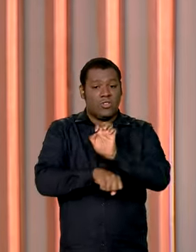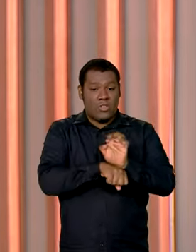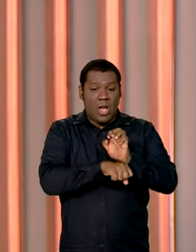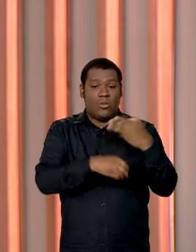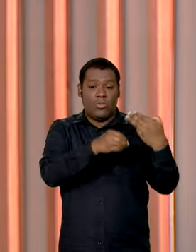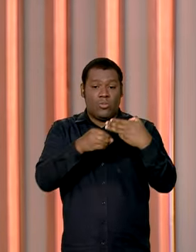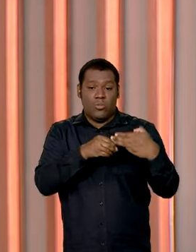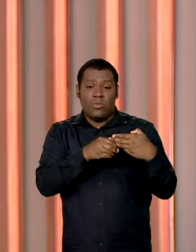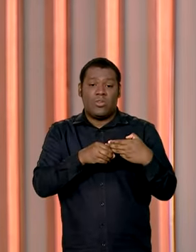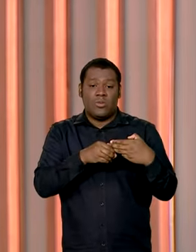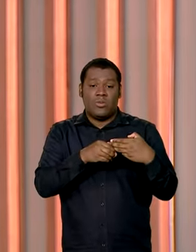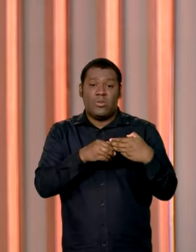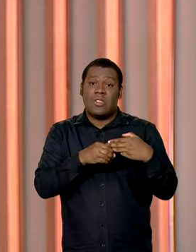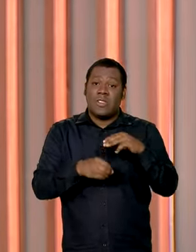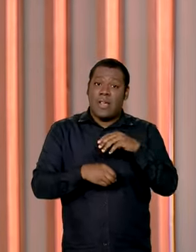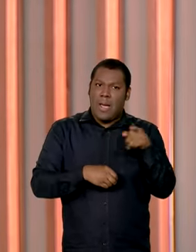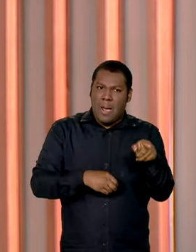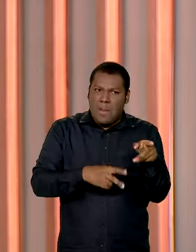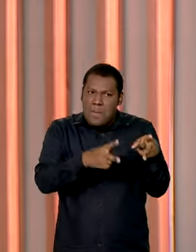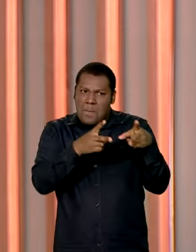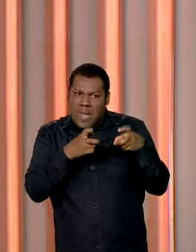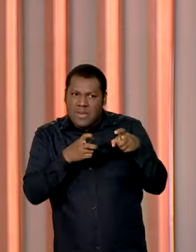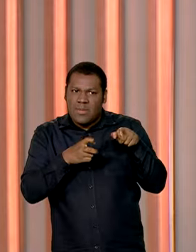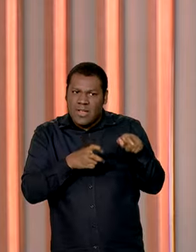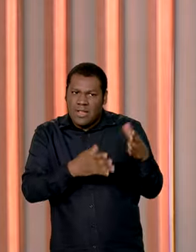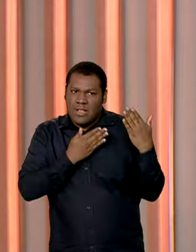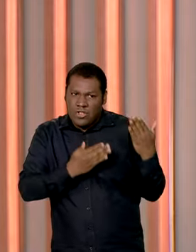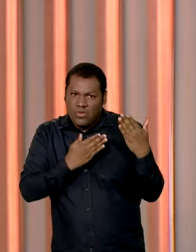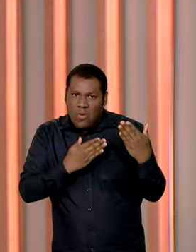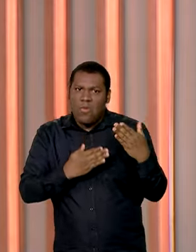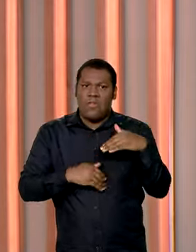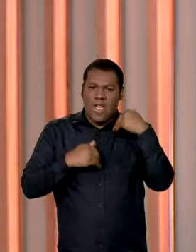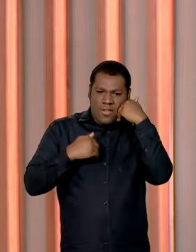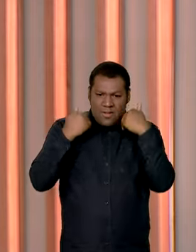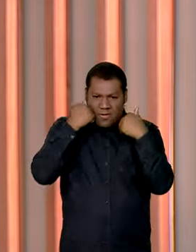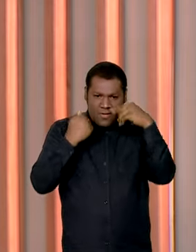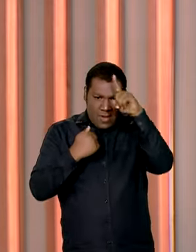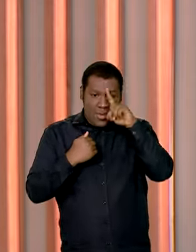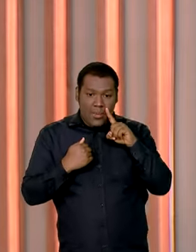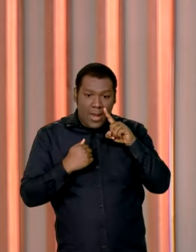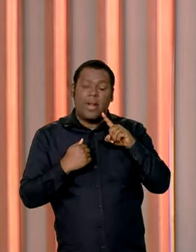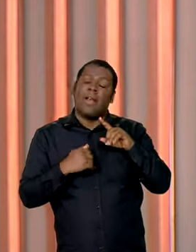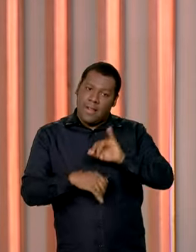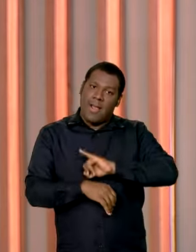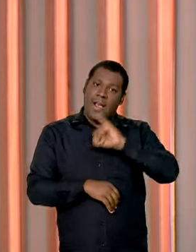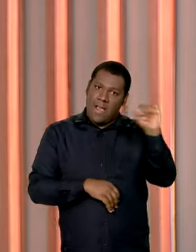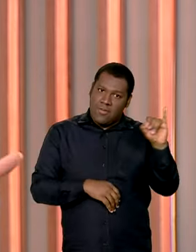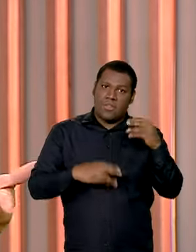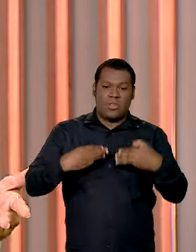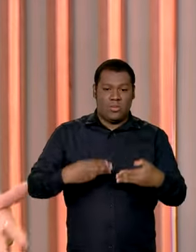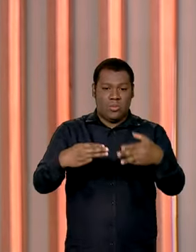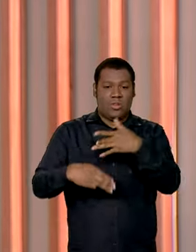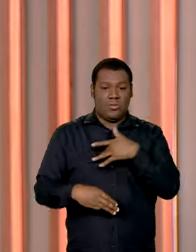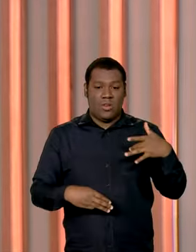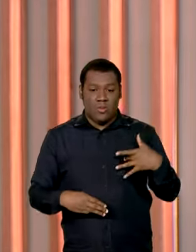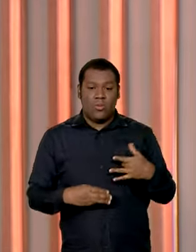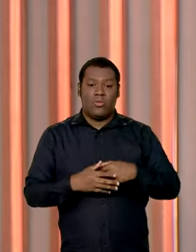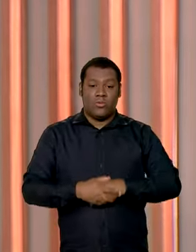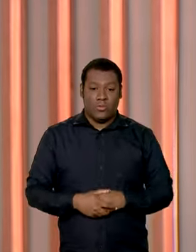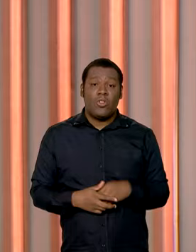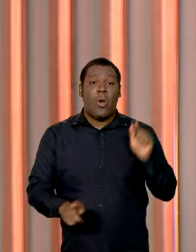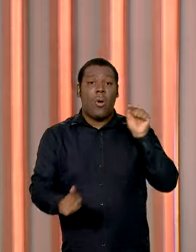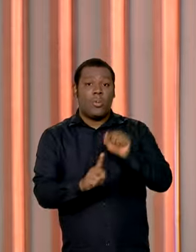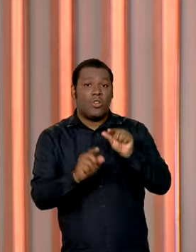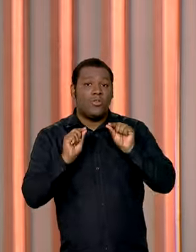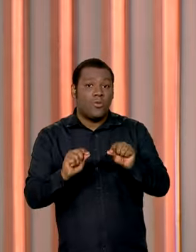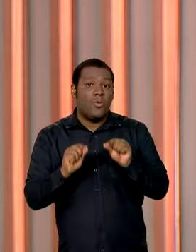municípios comuniquem os casos suspeitos com a maior agilidade possível. Isso é necessário para que futuros surtos sejam evitados